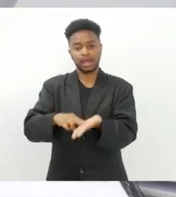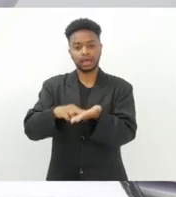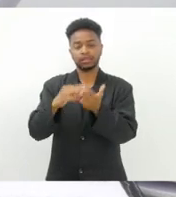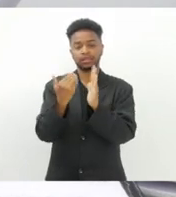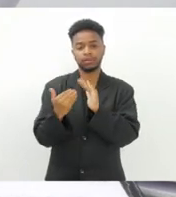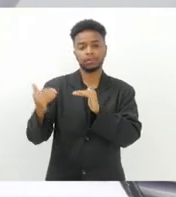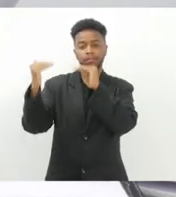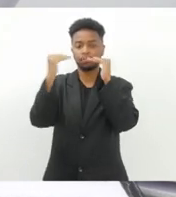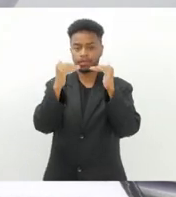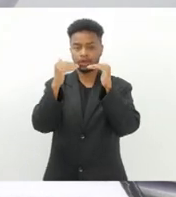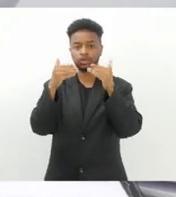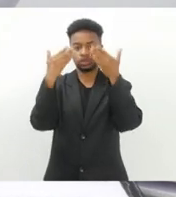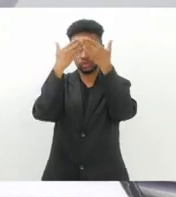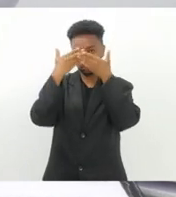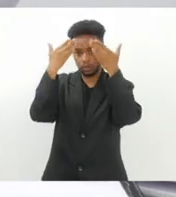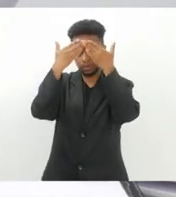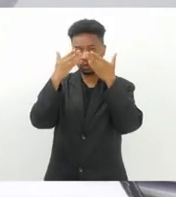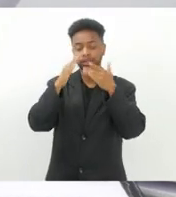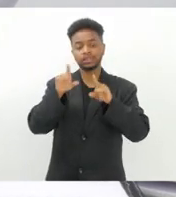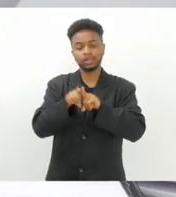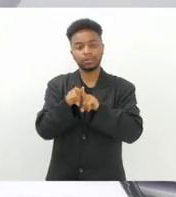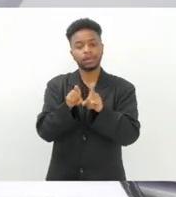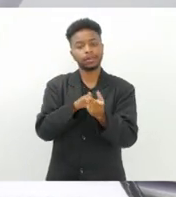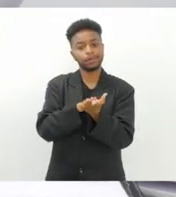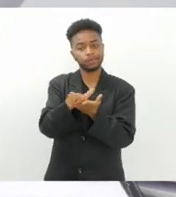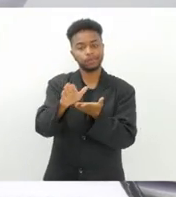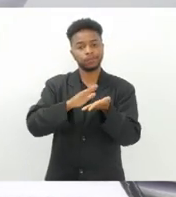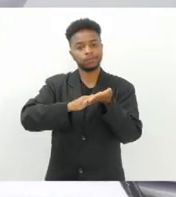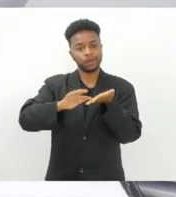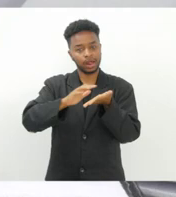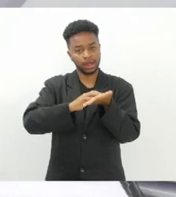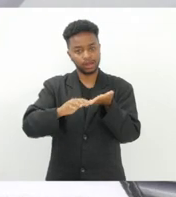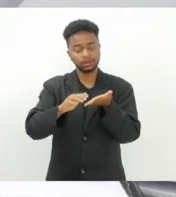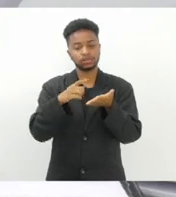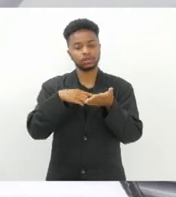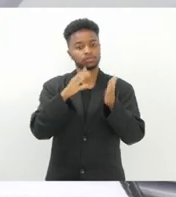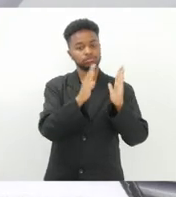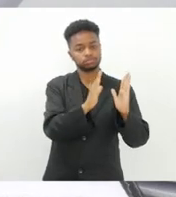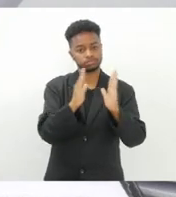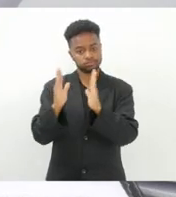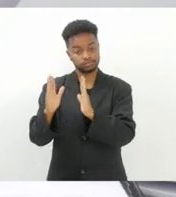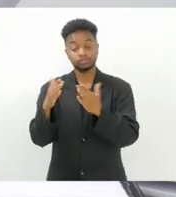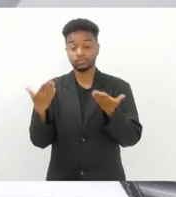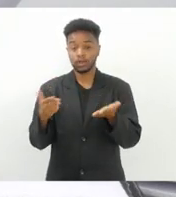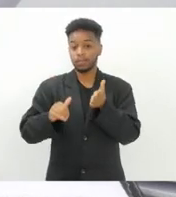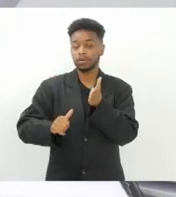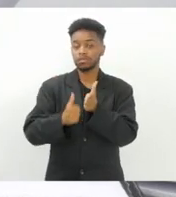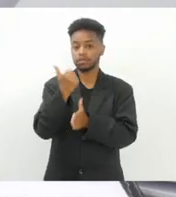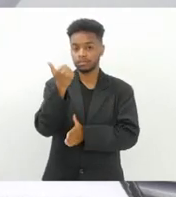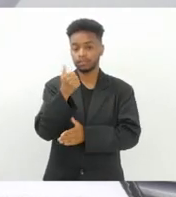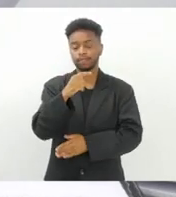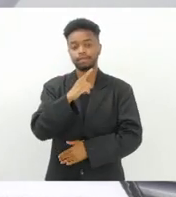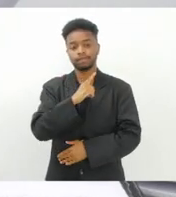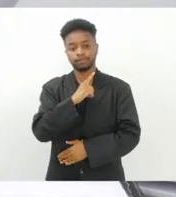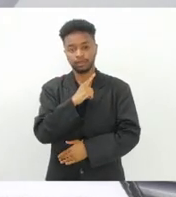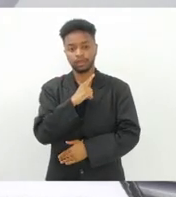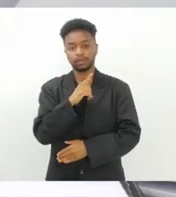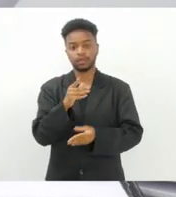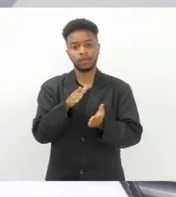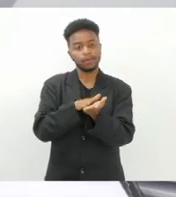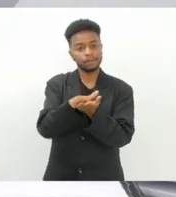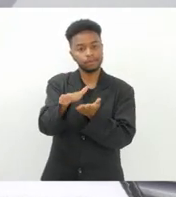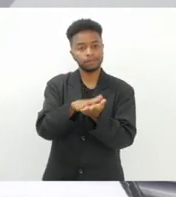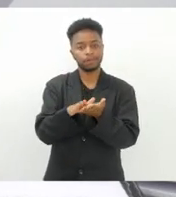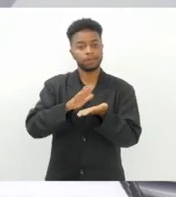Umbanda, a impressão em braille, em duas partes. Então, é a primeira vez que nós vamos ter uma impressão